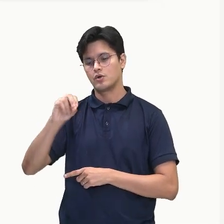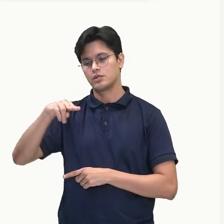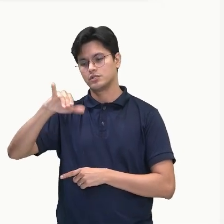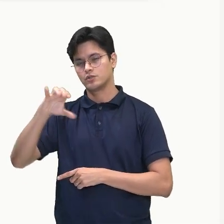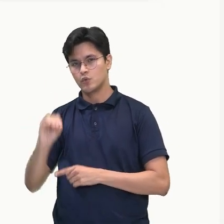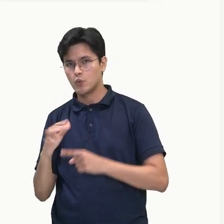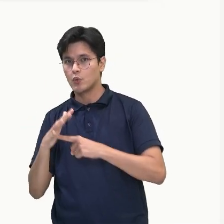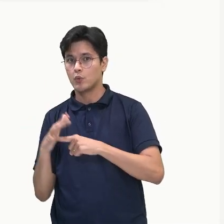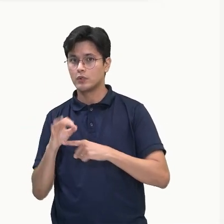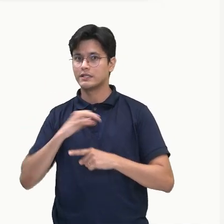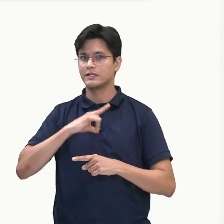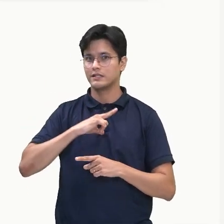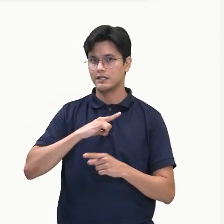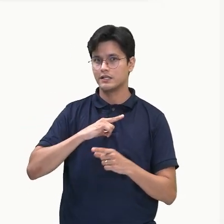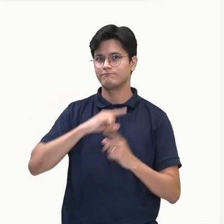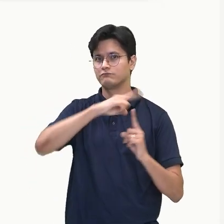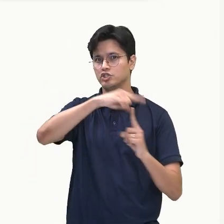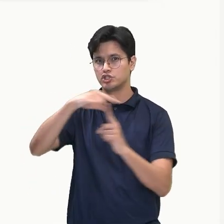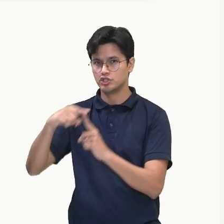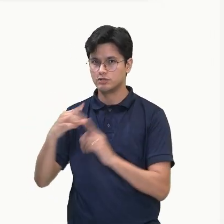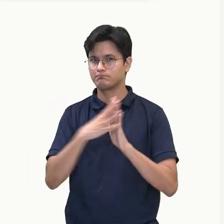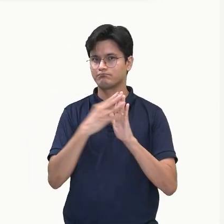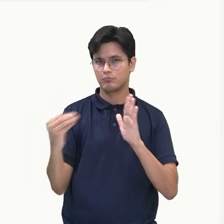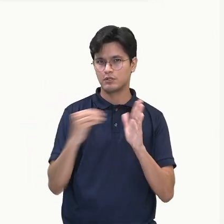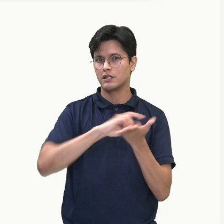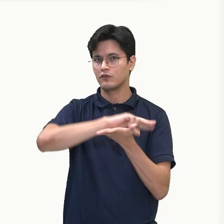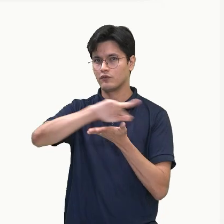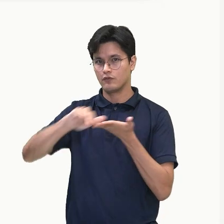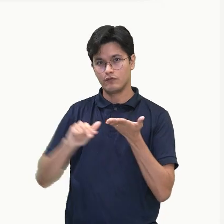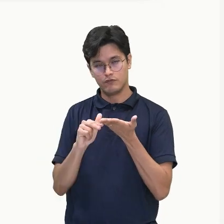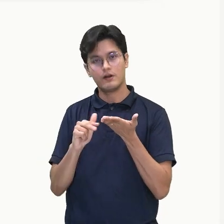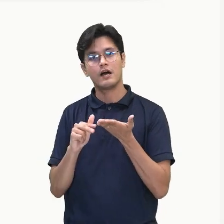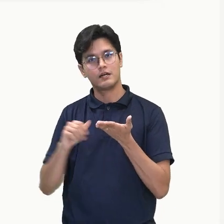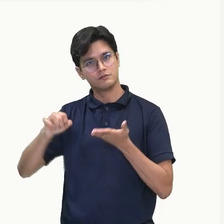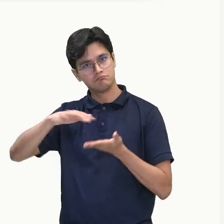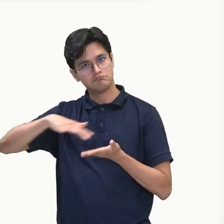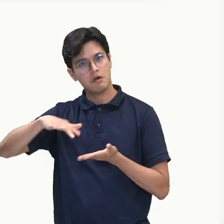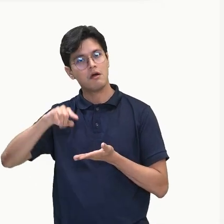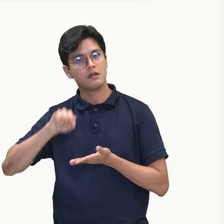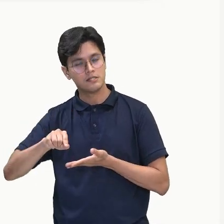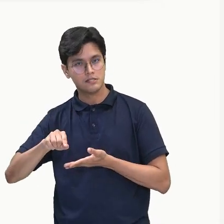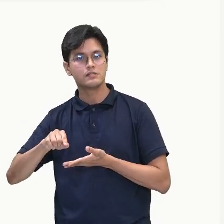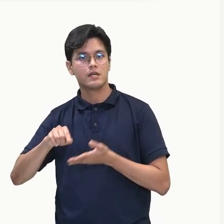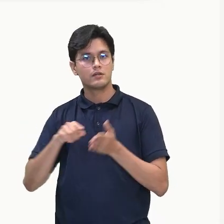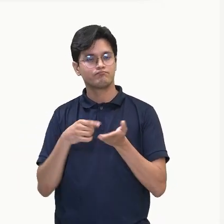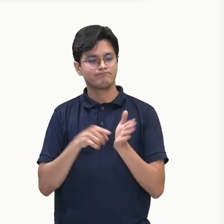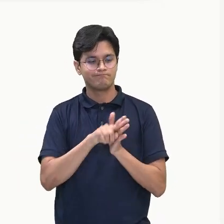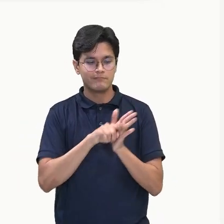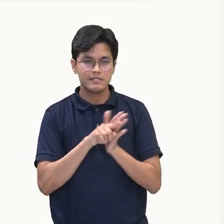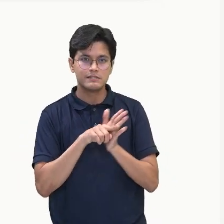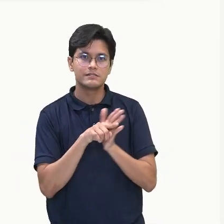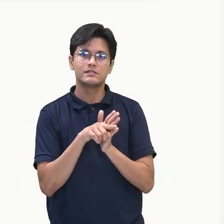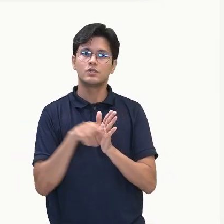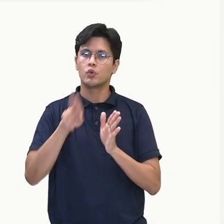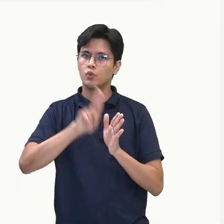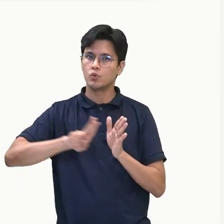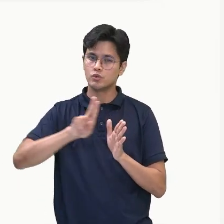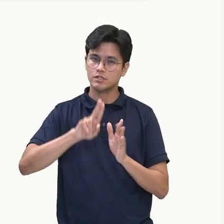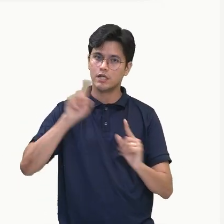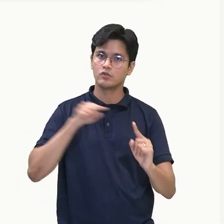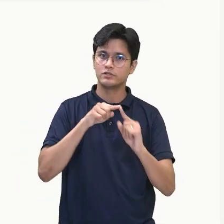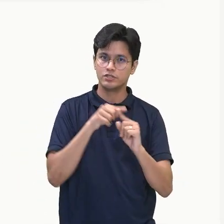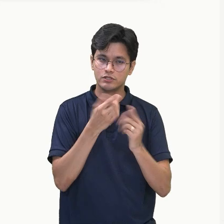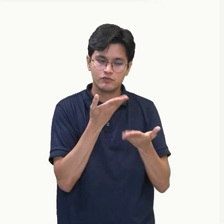vários microscópios no mercado, na pesquisa, que podem ser utilizados para fazer o estudo das